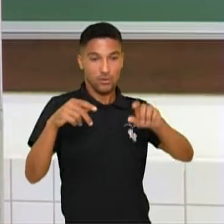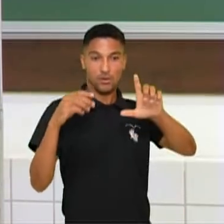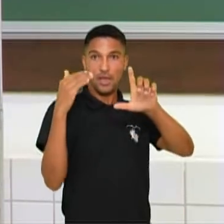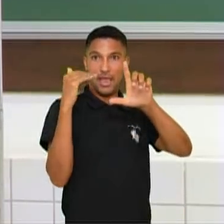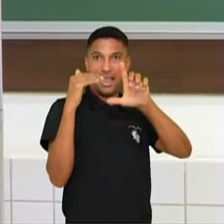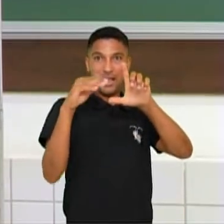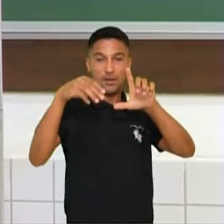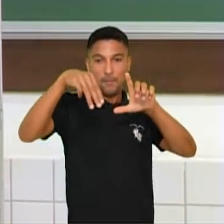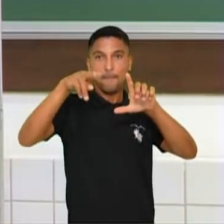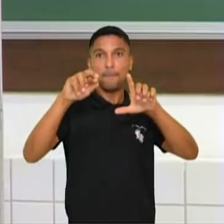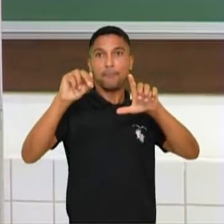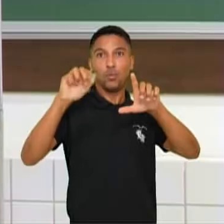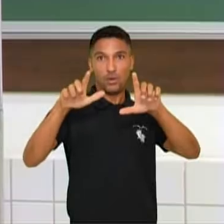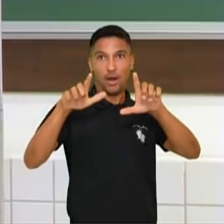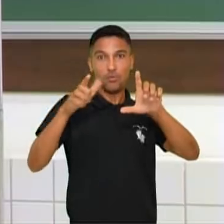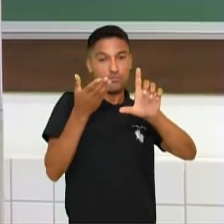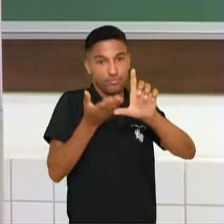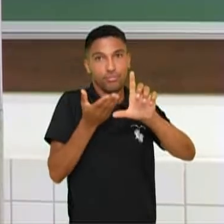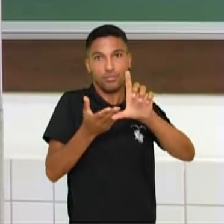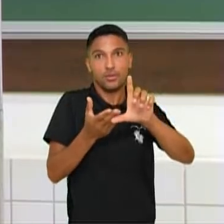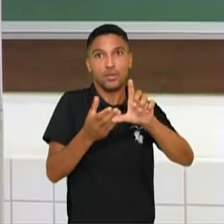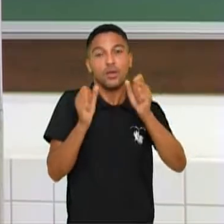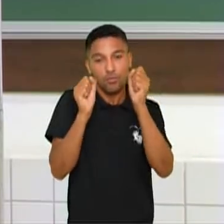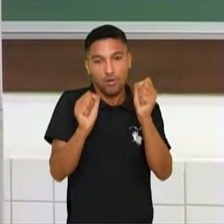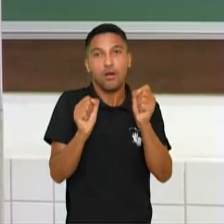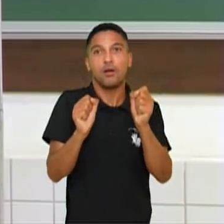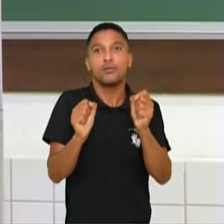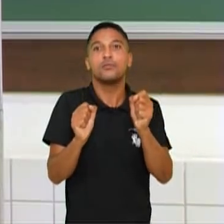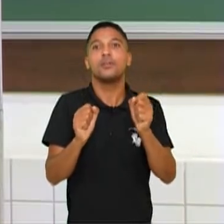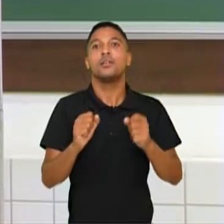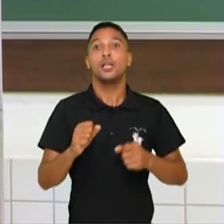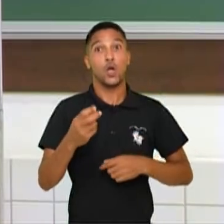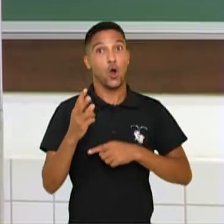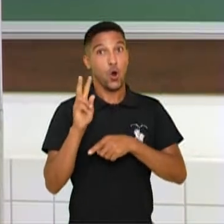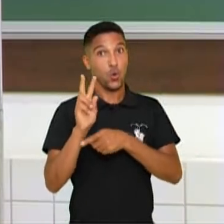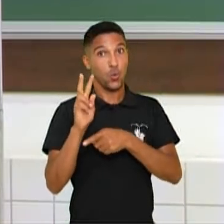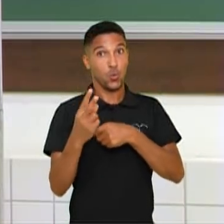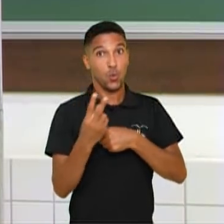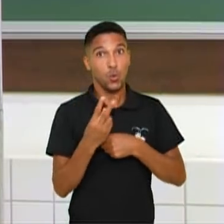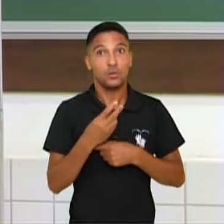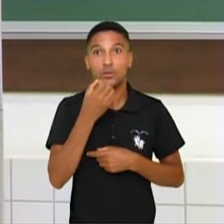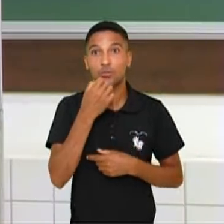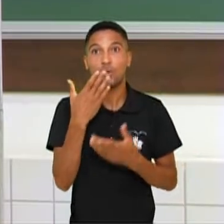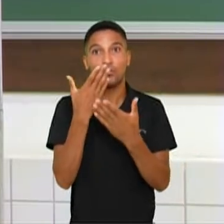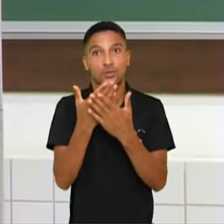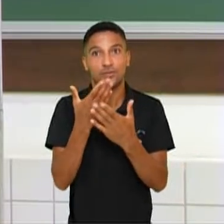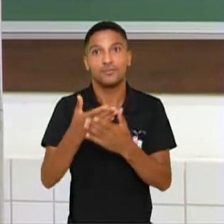outra maneira que você se comunica com eles. Se cuidem, bons estudos e até o próximo Aula Paraná.